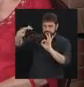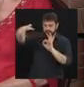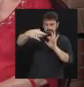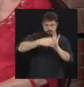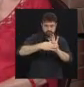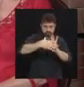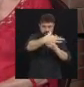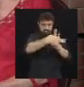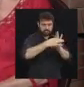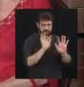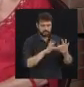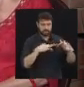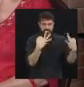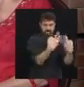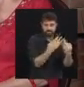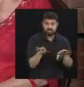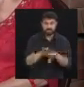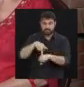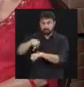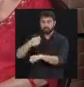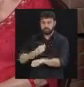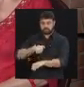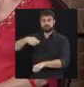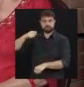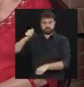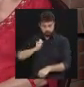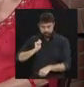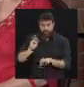para essas famílias. Da Espanha também, né?